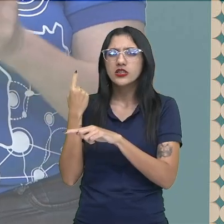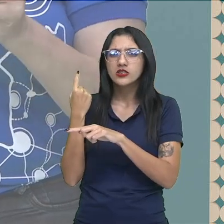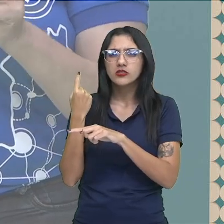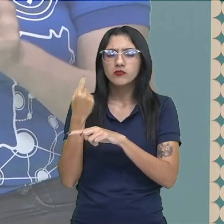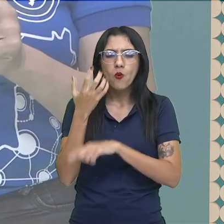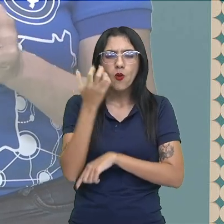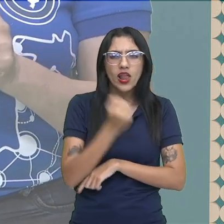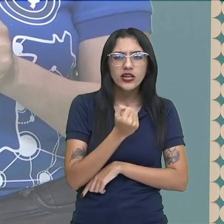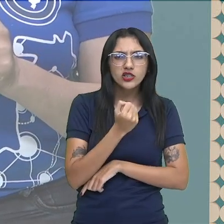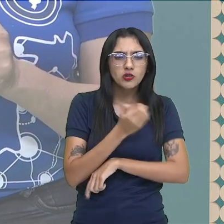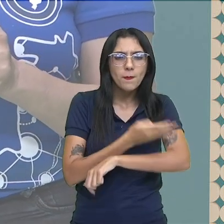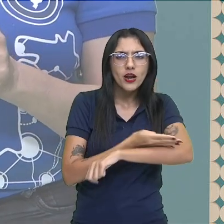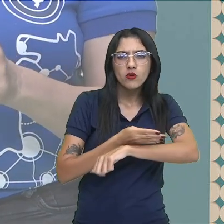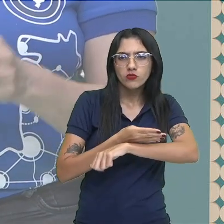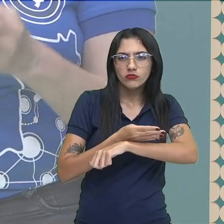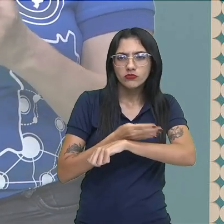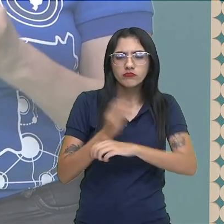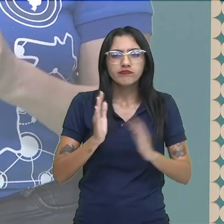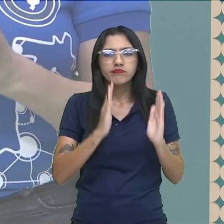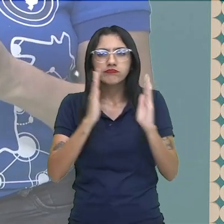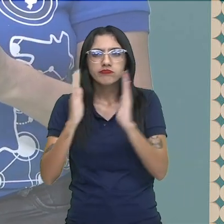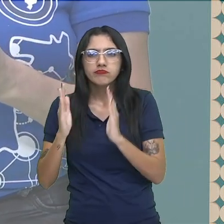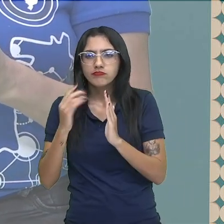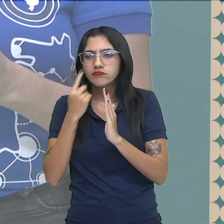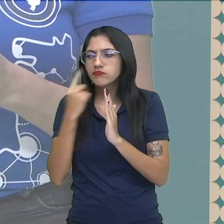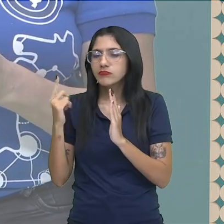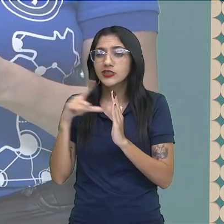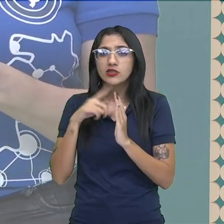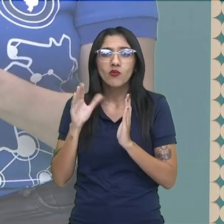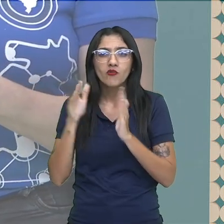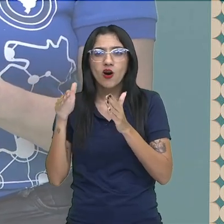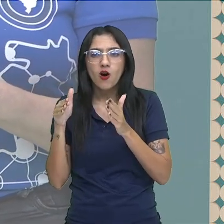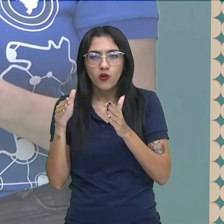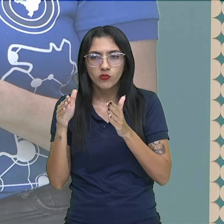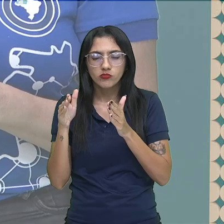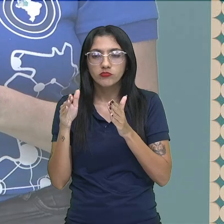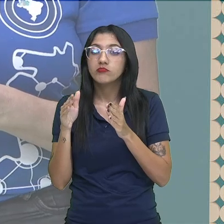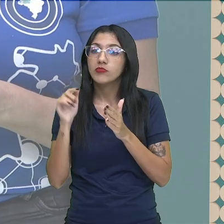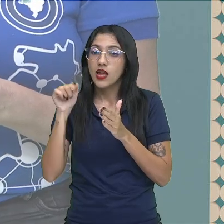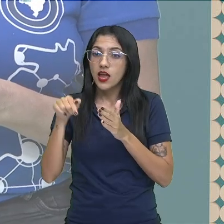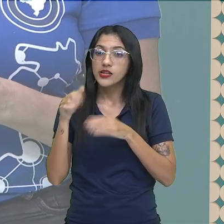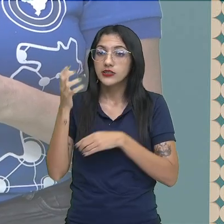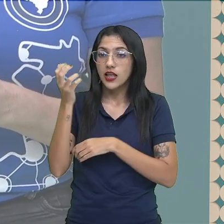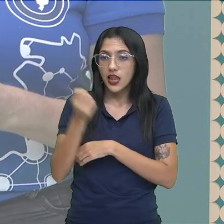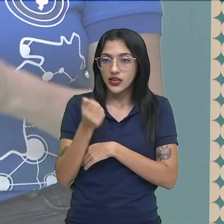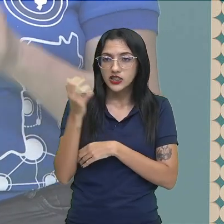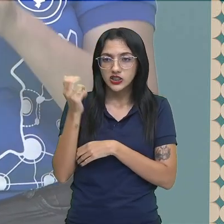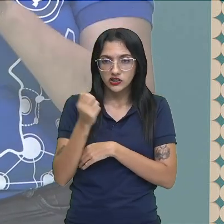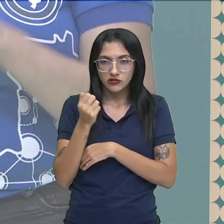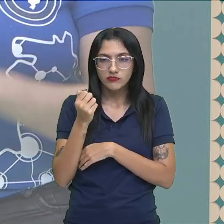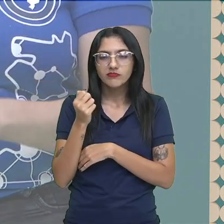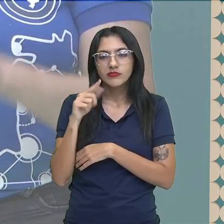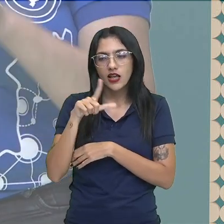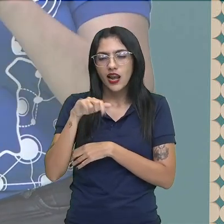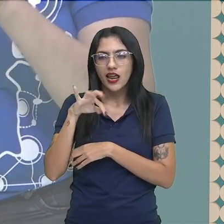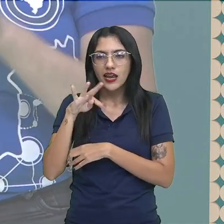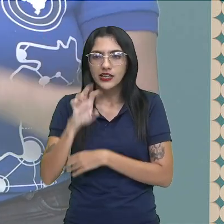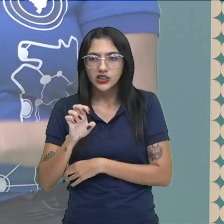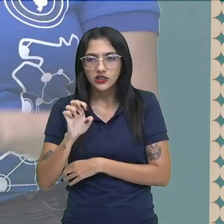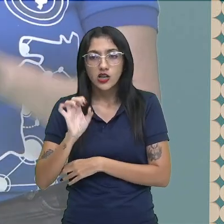né? Já nessa, não. Na restritiva, eu estou especificando, eu estou